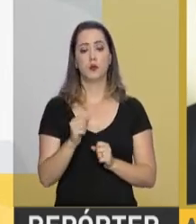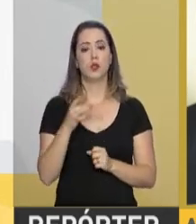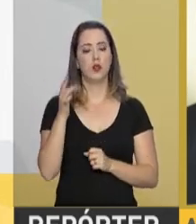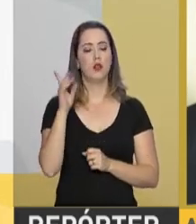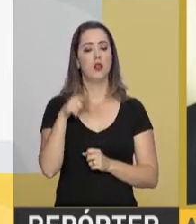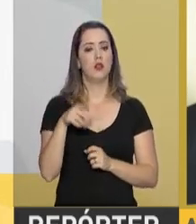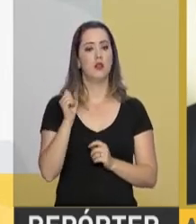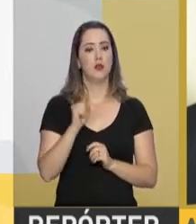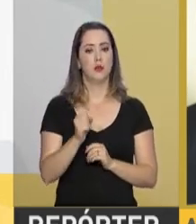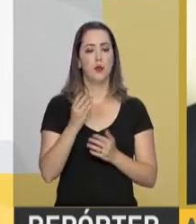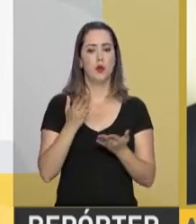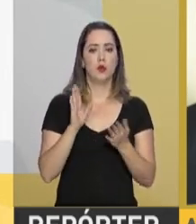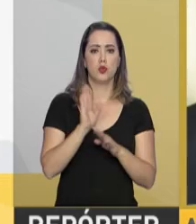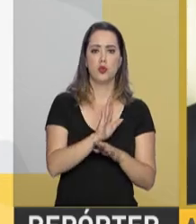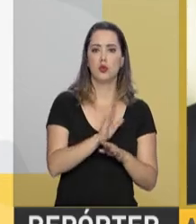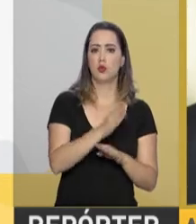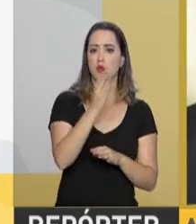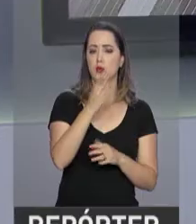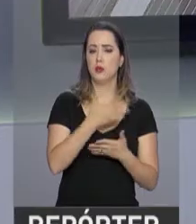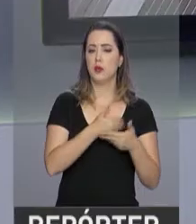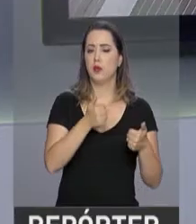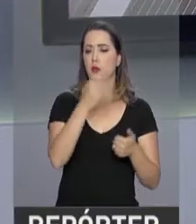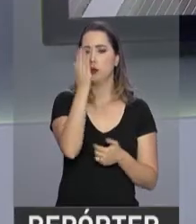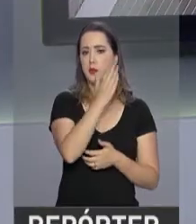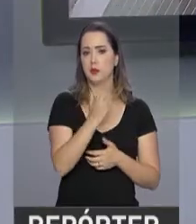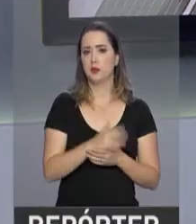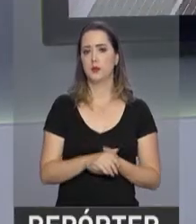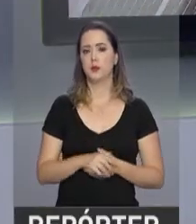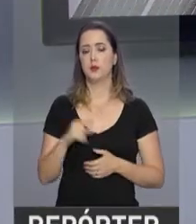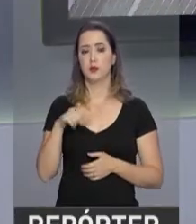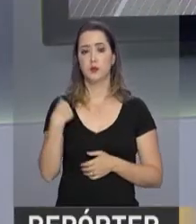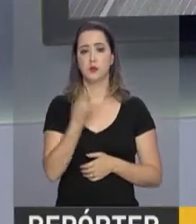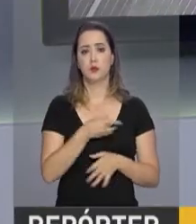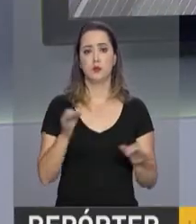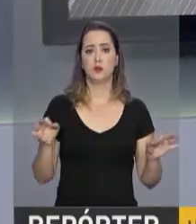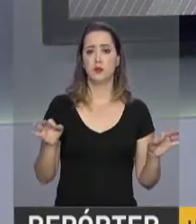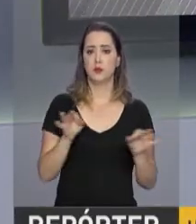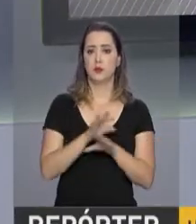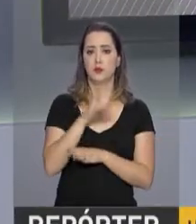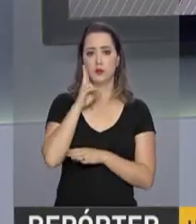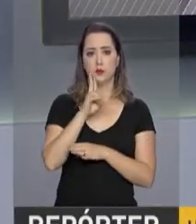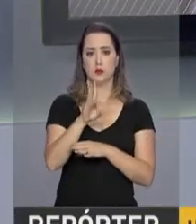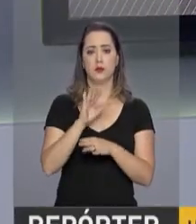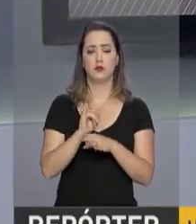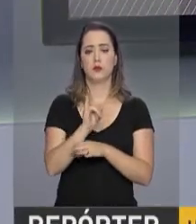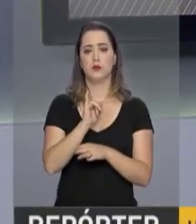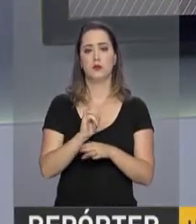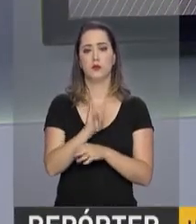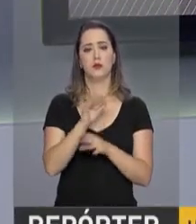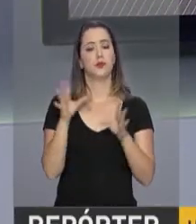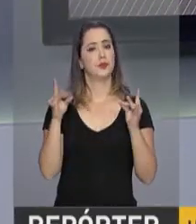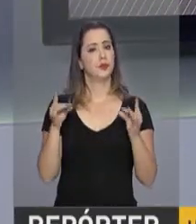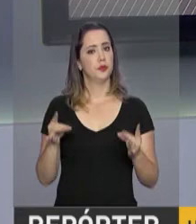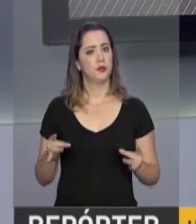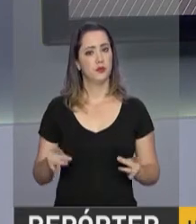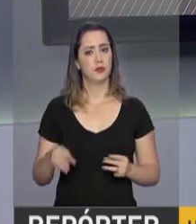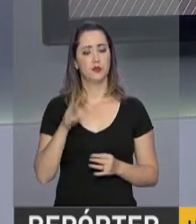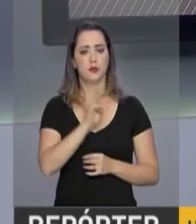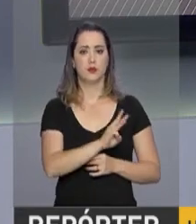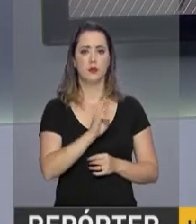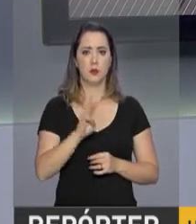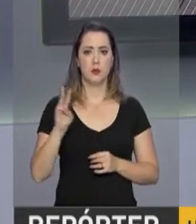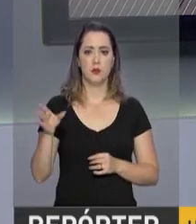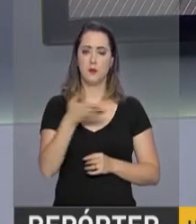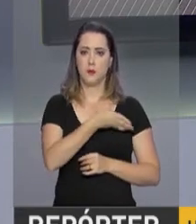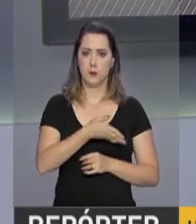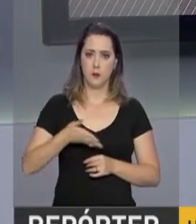favorável balanço favorável ao brasil esta edição termina aqui você pode rever as reportagens no youtube e toda a nossa